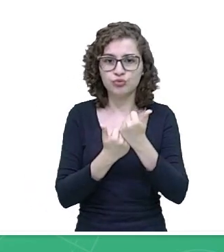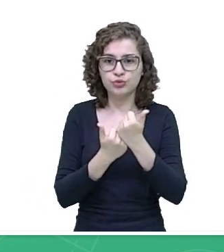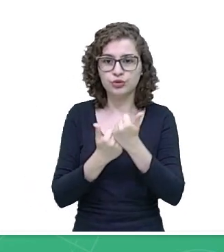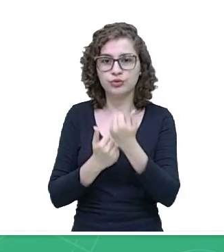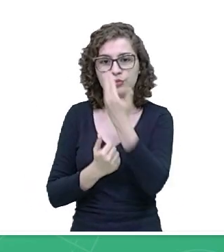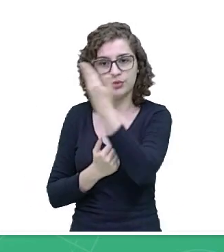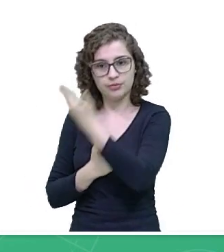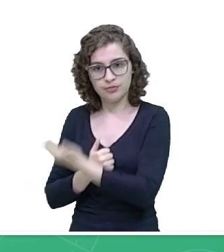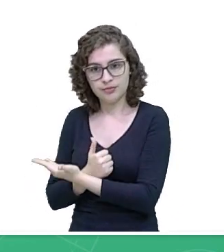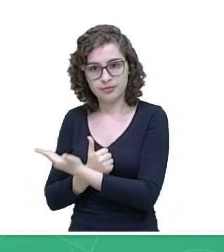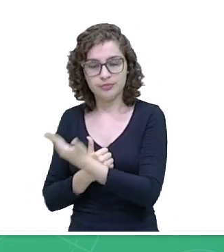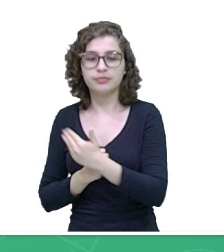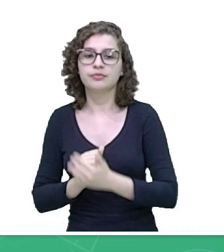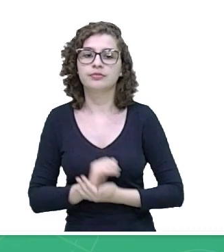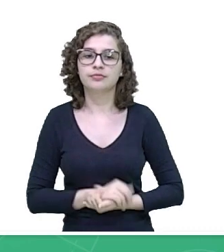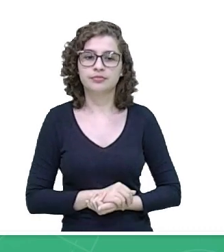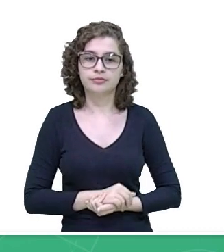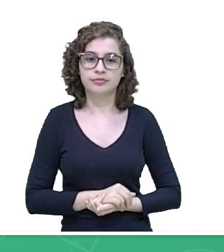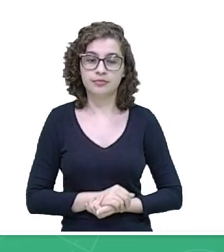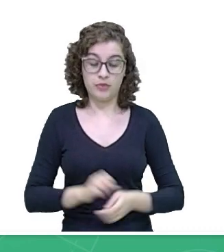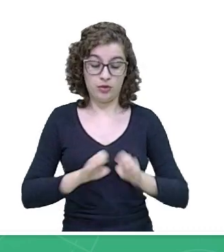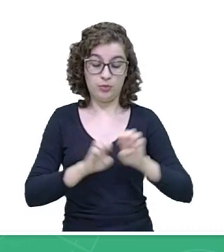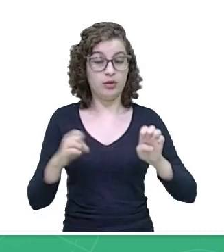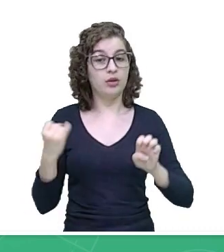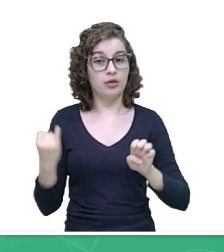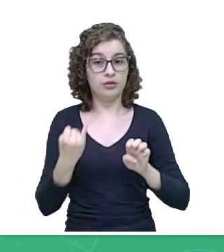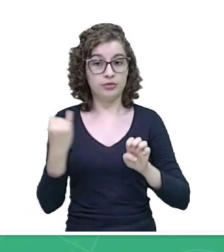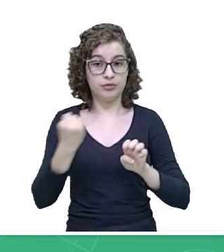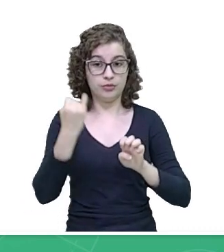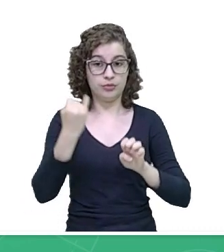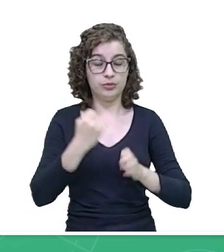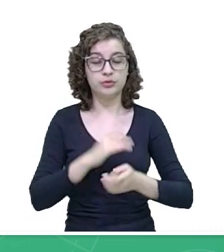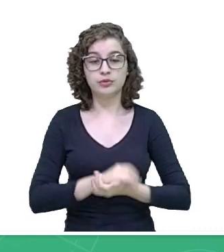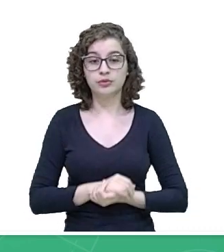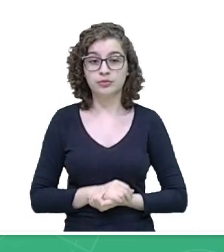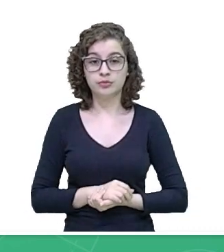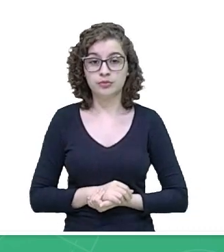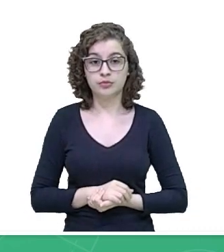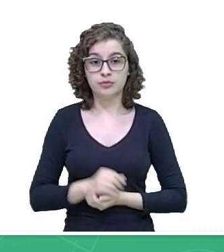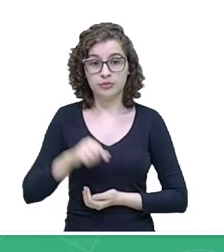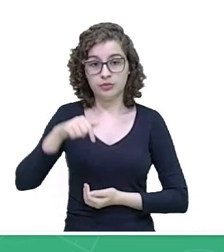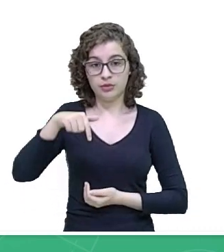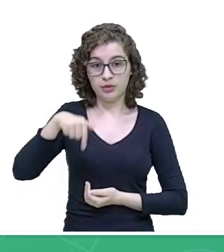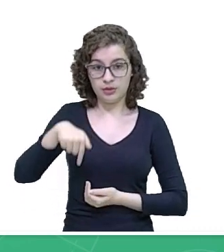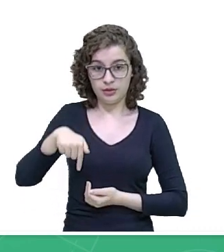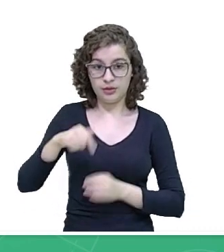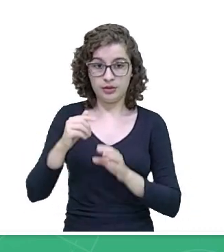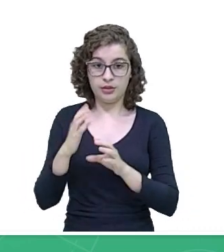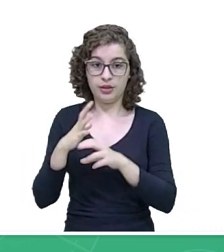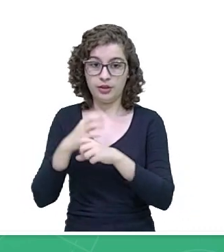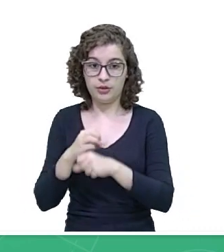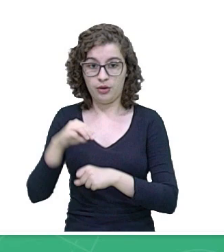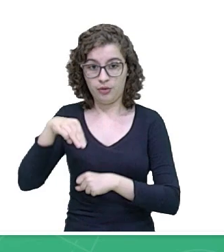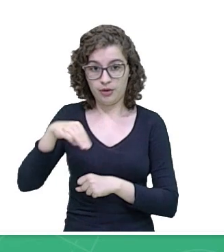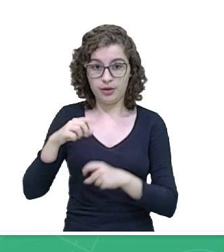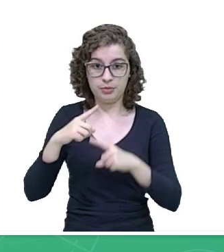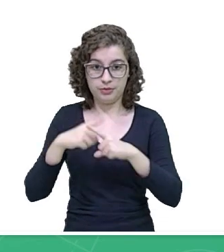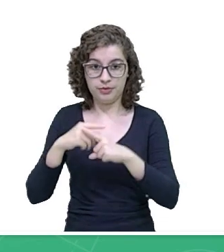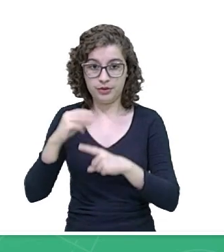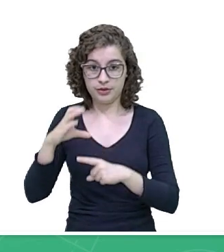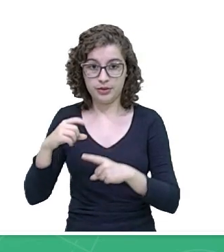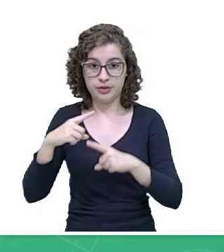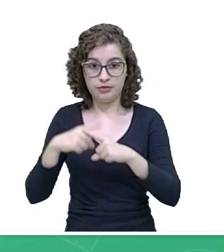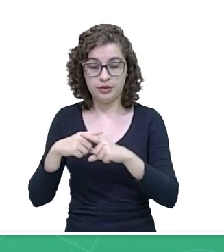calorimetria, na equação fundamental da calorimetria, Q é igual a MC delta T, onde o Q é